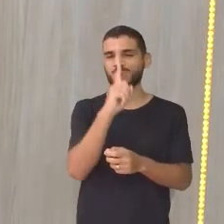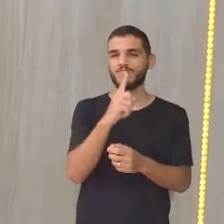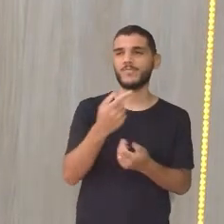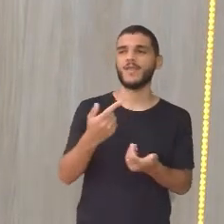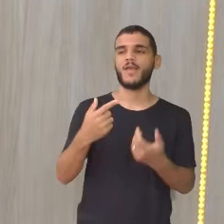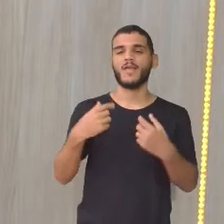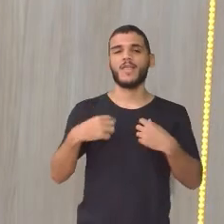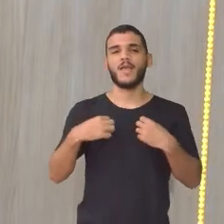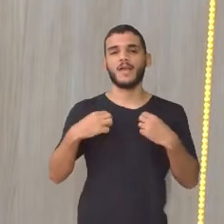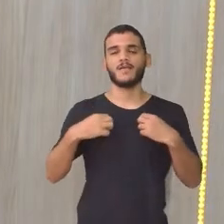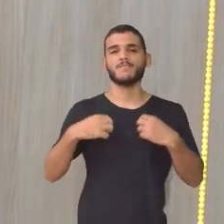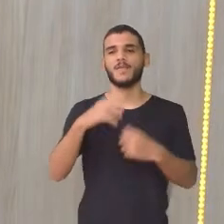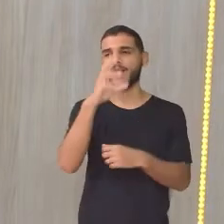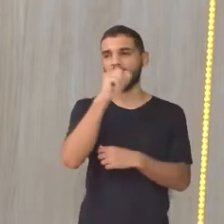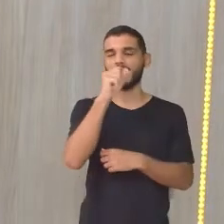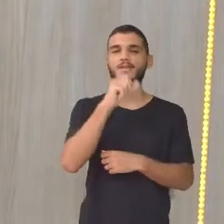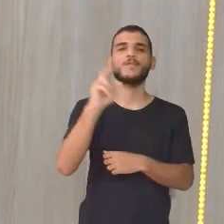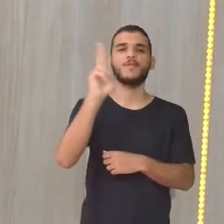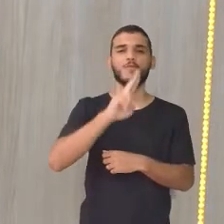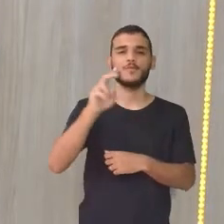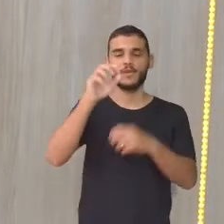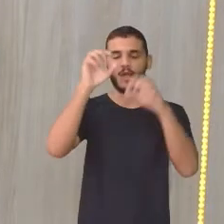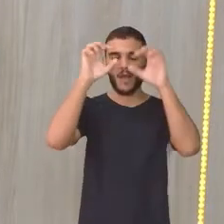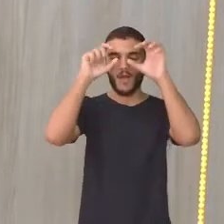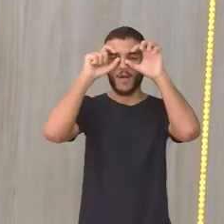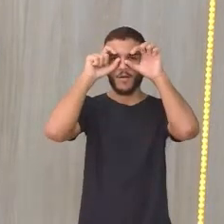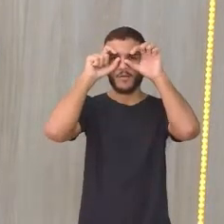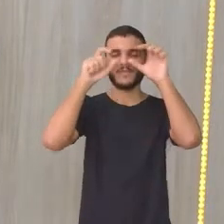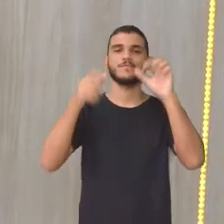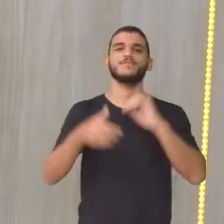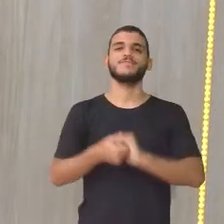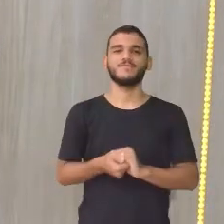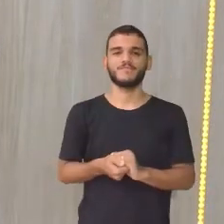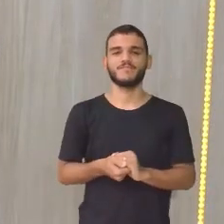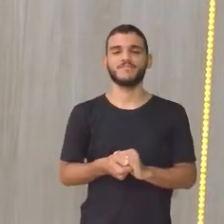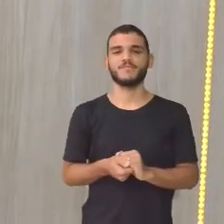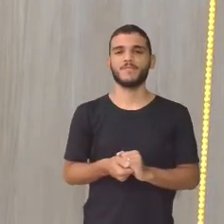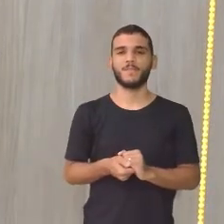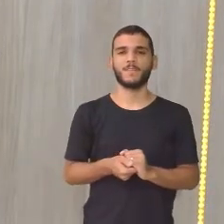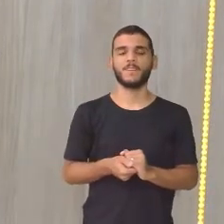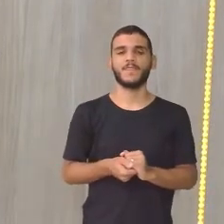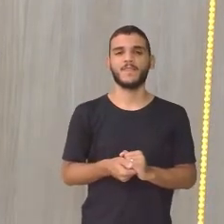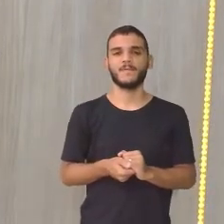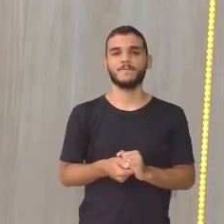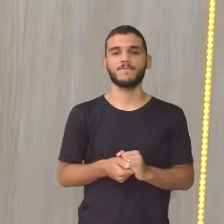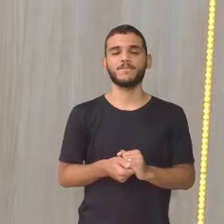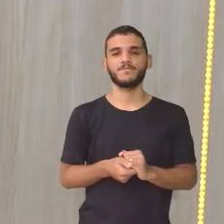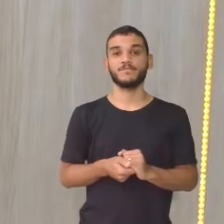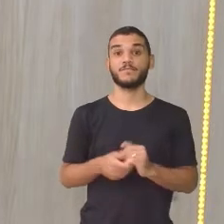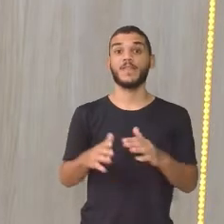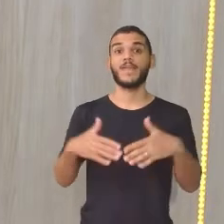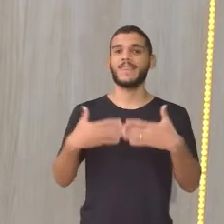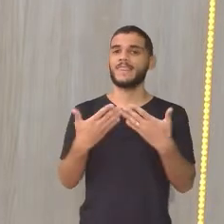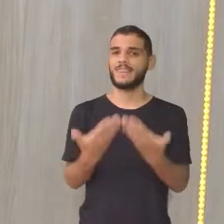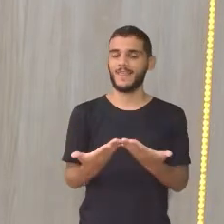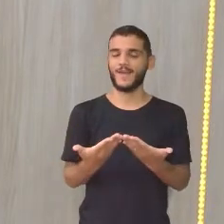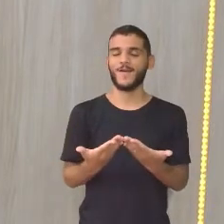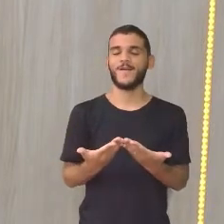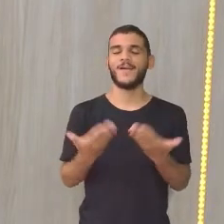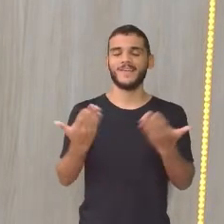azul, uso óculos, e estamos aqui para interagir